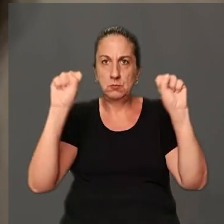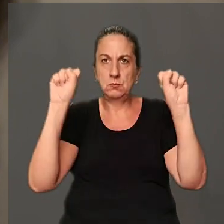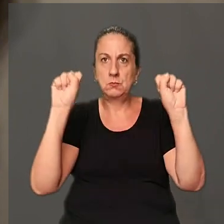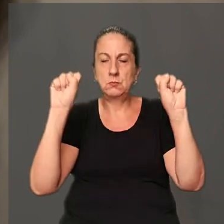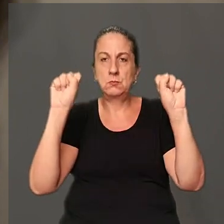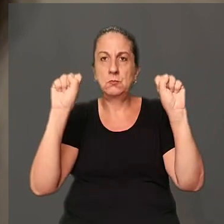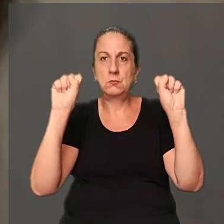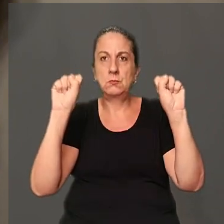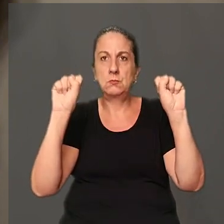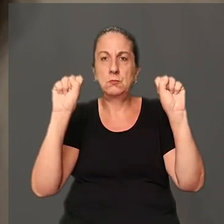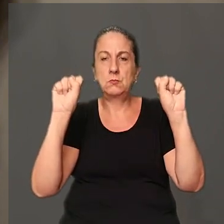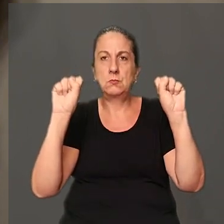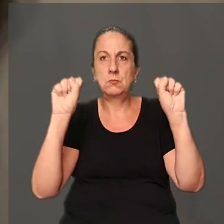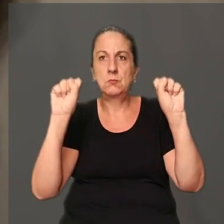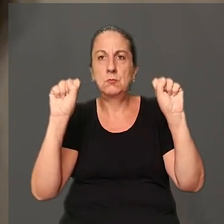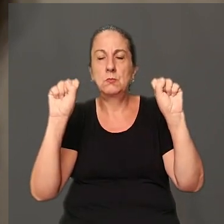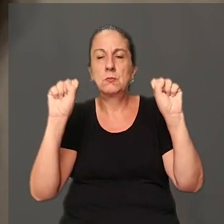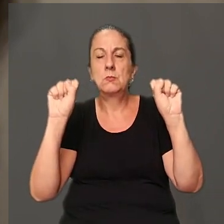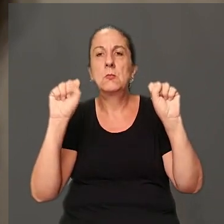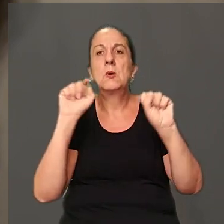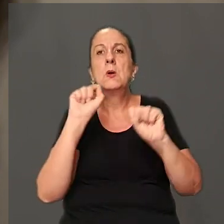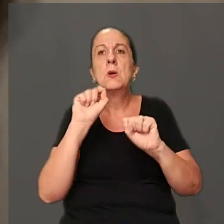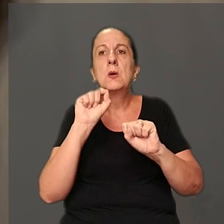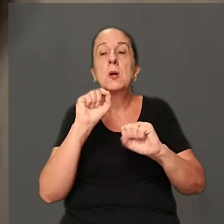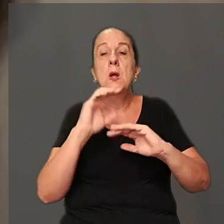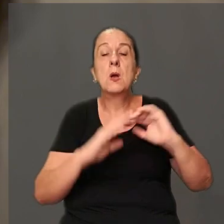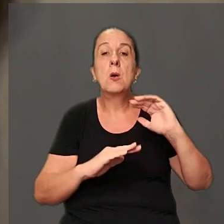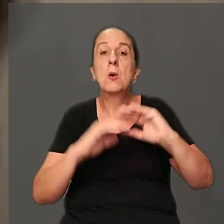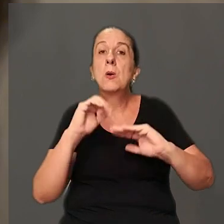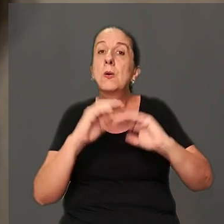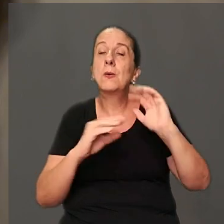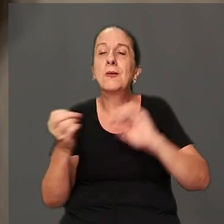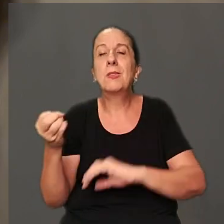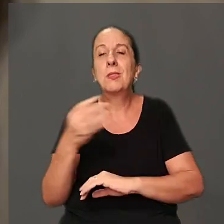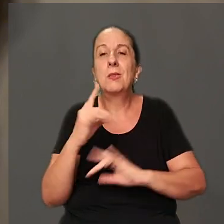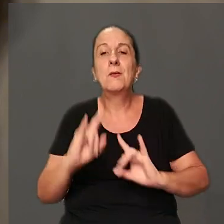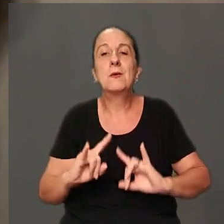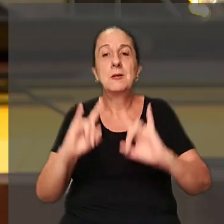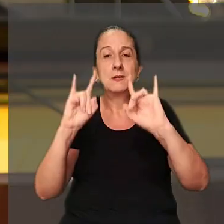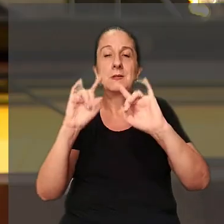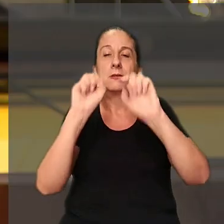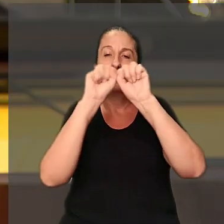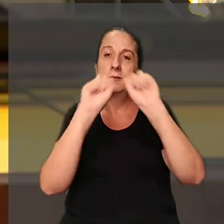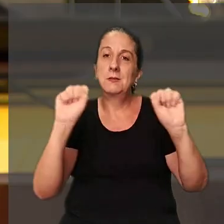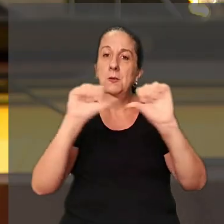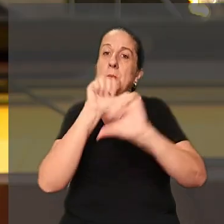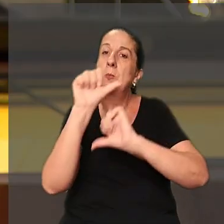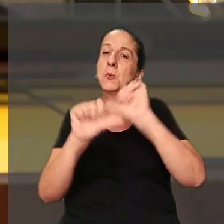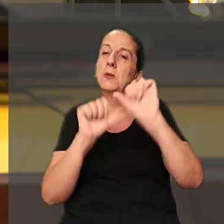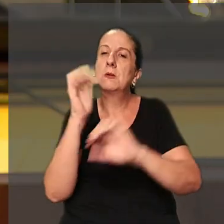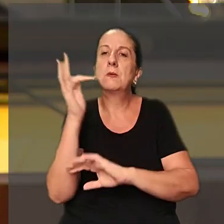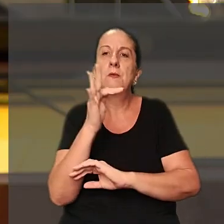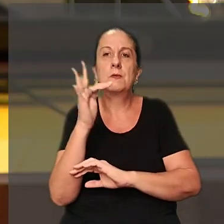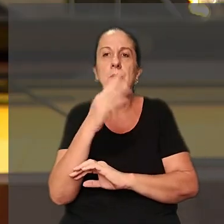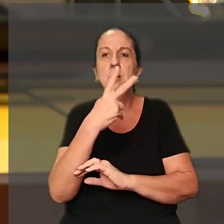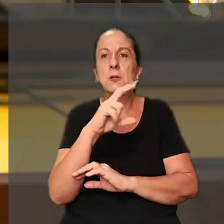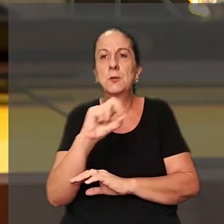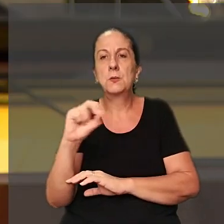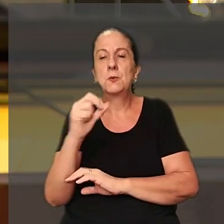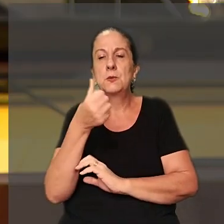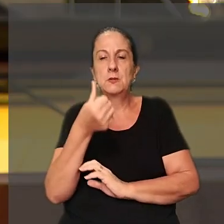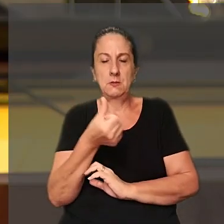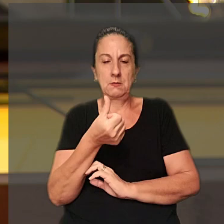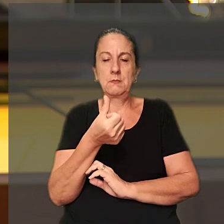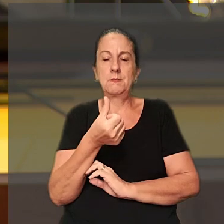se via a braços na ocasião era a construção da nova sede do tribunal. Mudamos para cá em fevereiro de